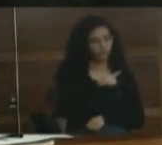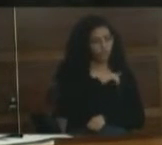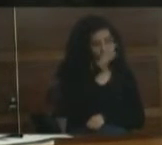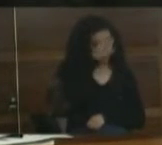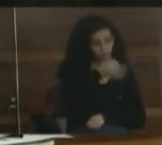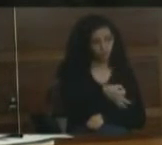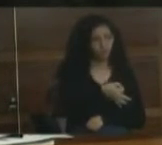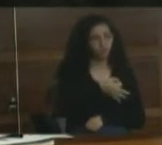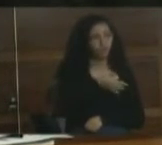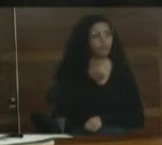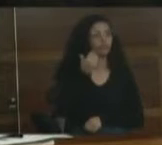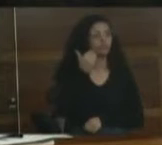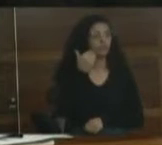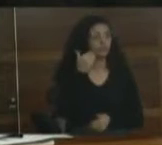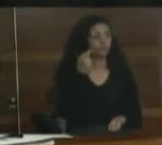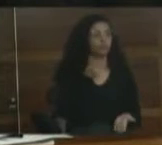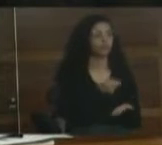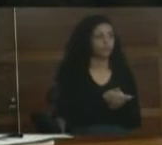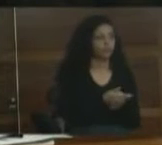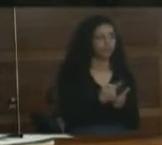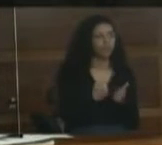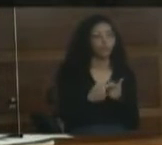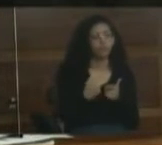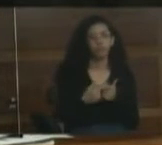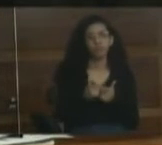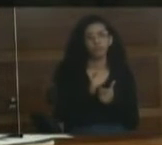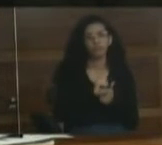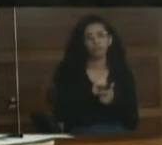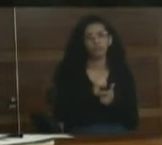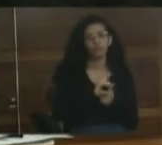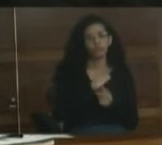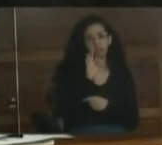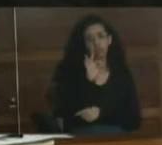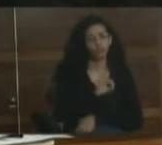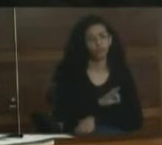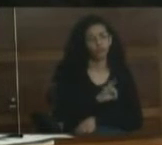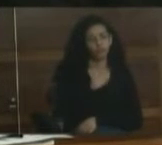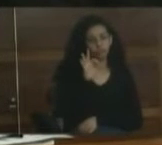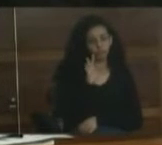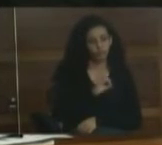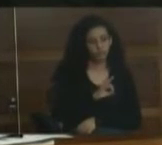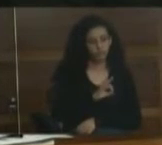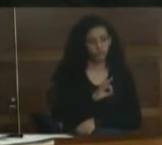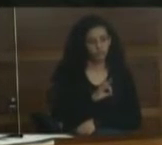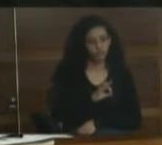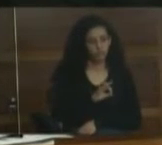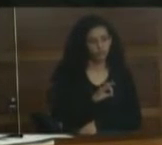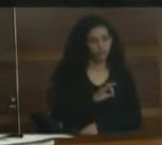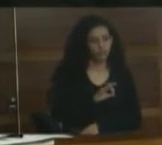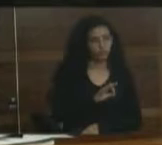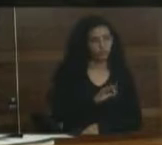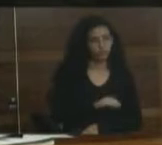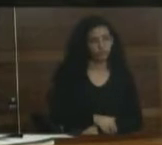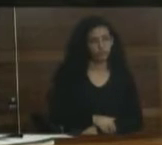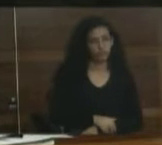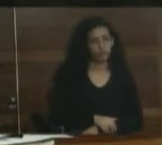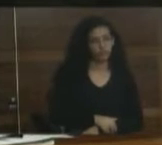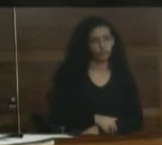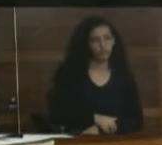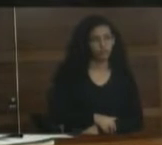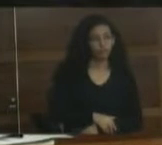certeza absoluta que o banco são ser votados porque existe uma tabela que é o achamos que é o plano de controle bancário